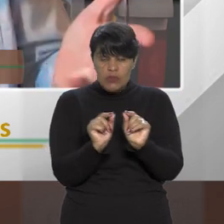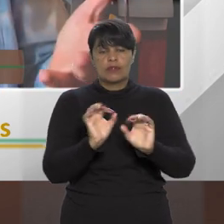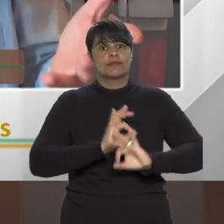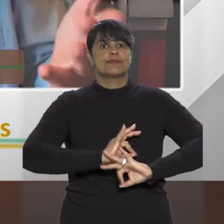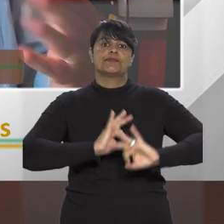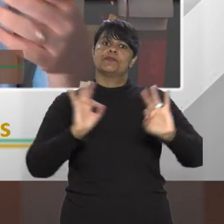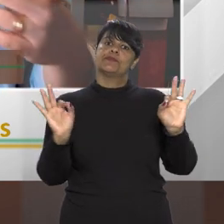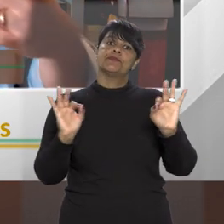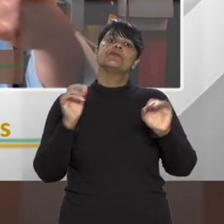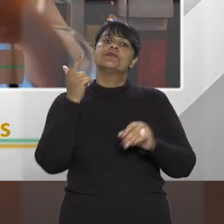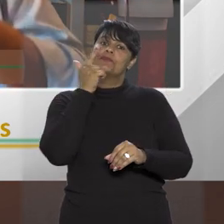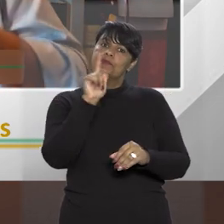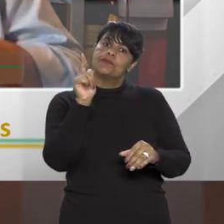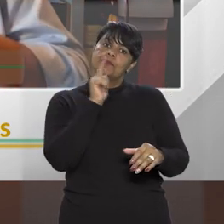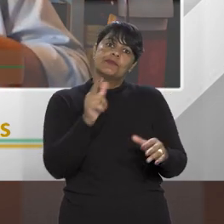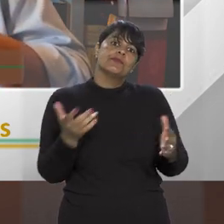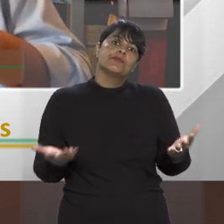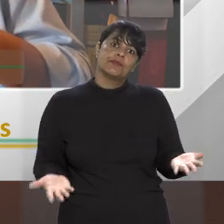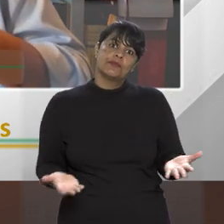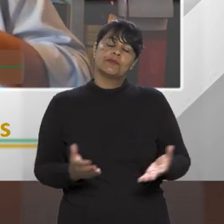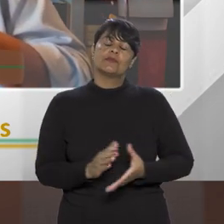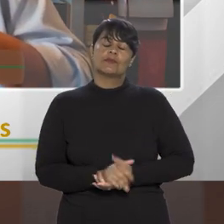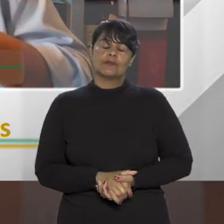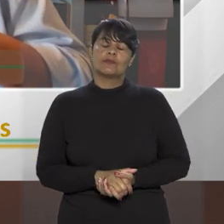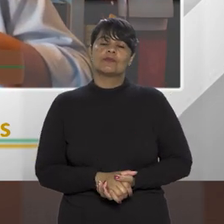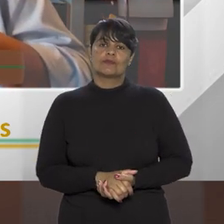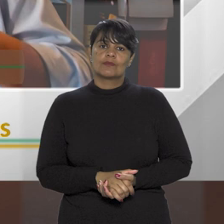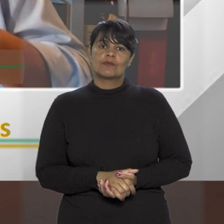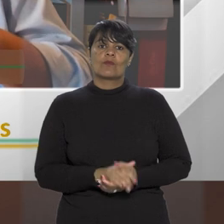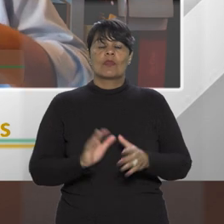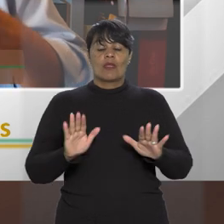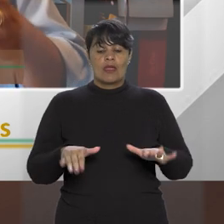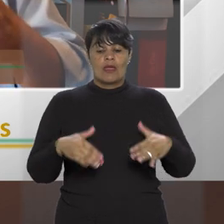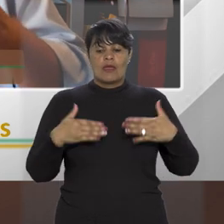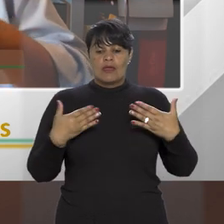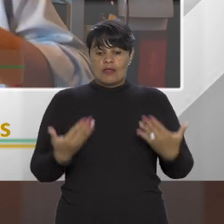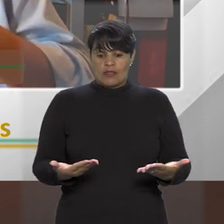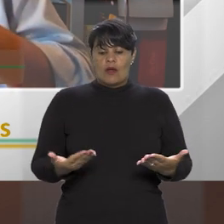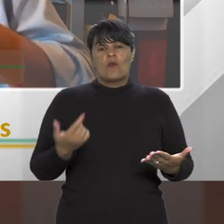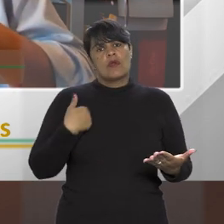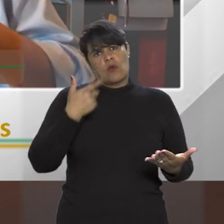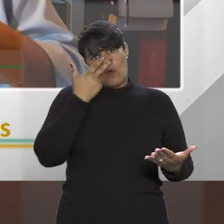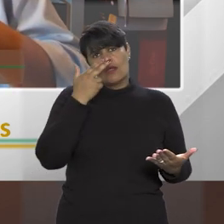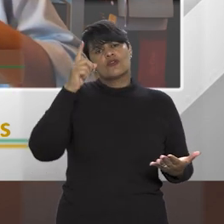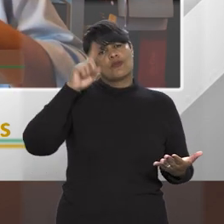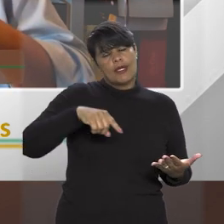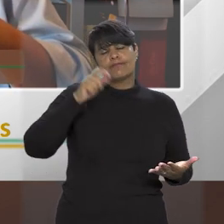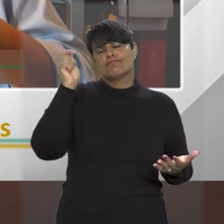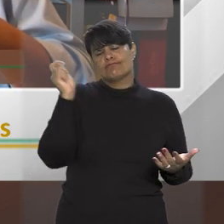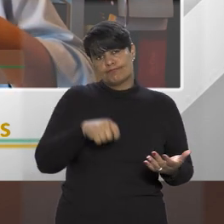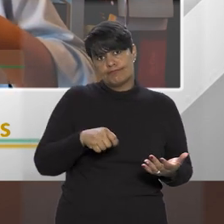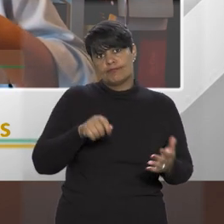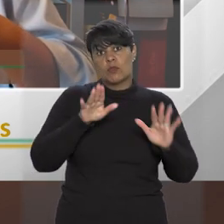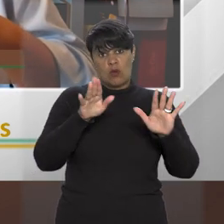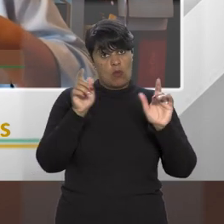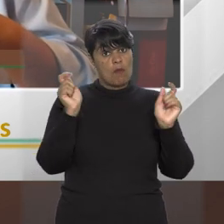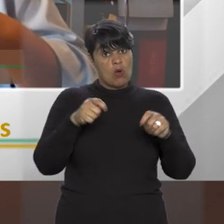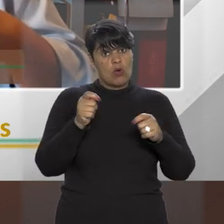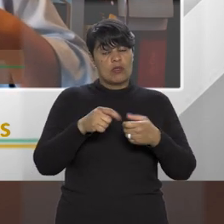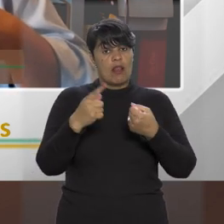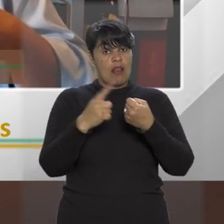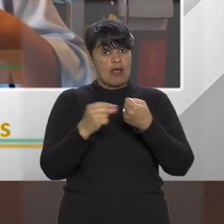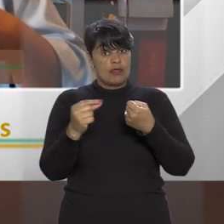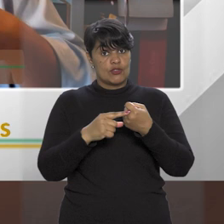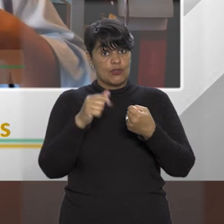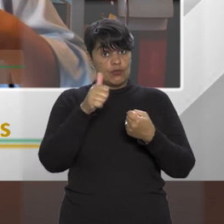é plenamente possível. Sugiro a leitura dos artigos 15 e 16 da Resolução 350 do CNJ, que é